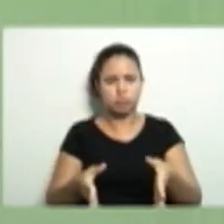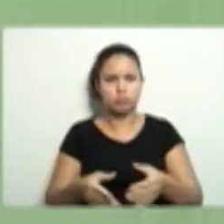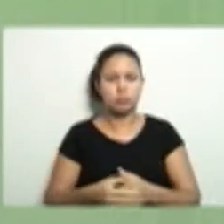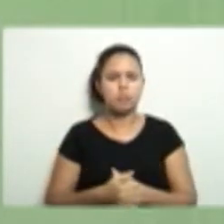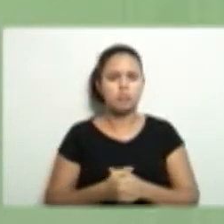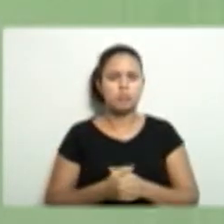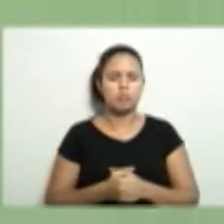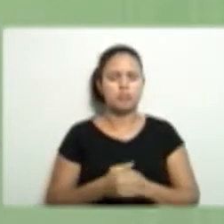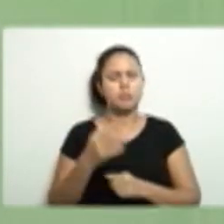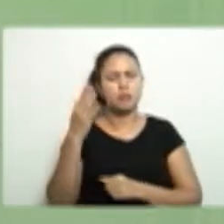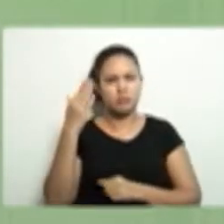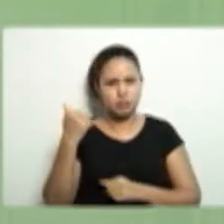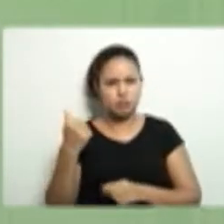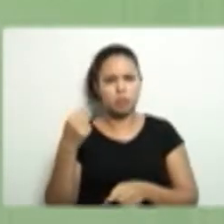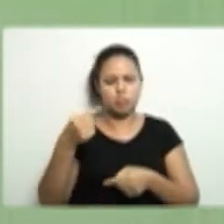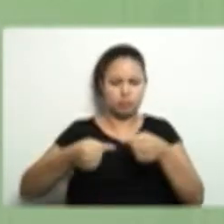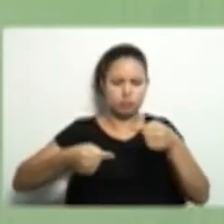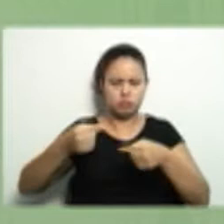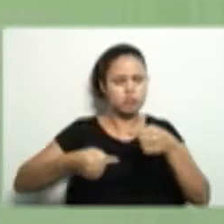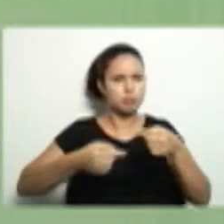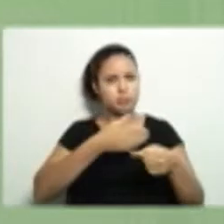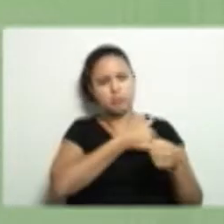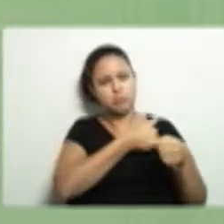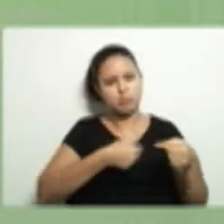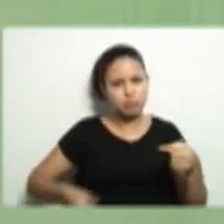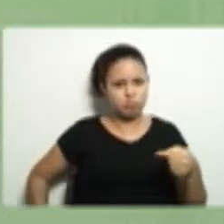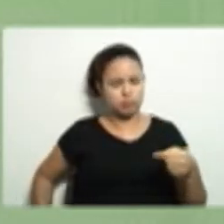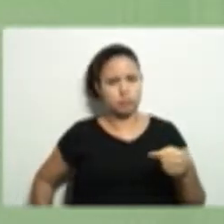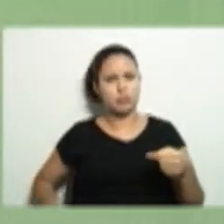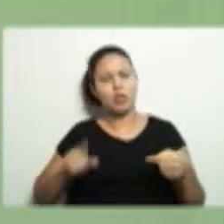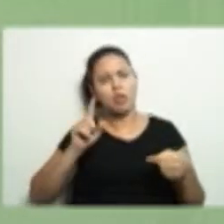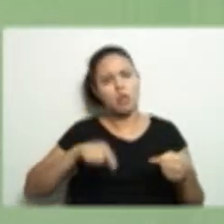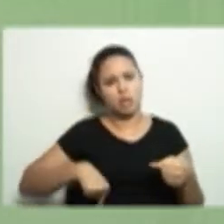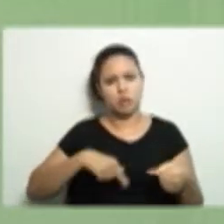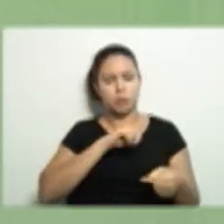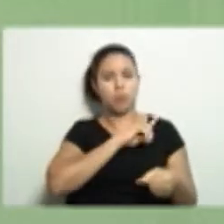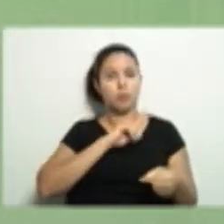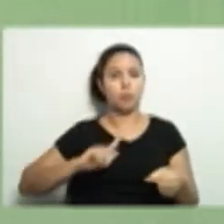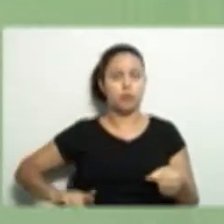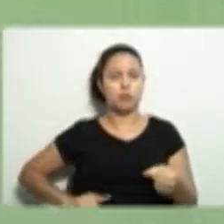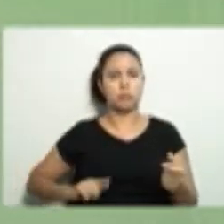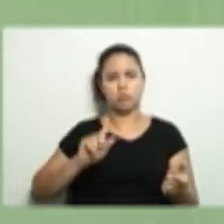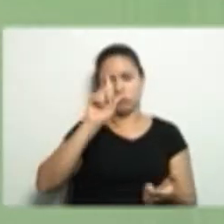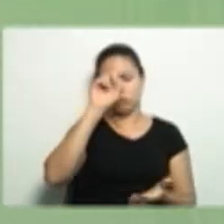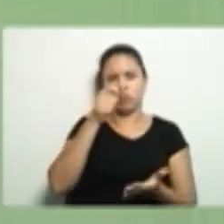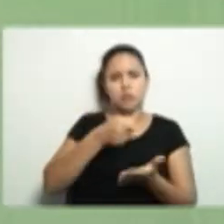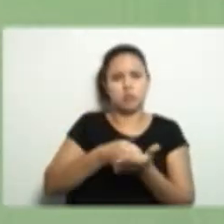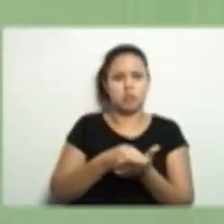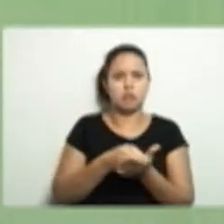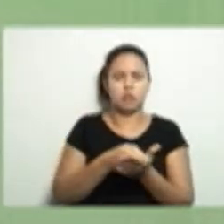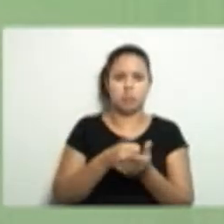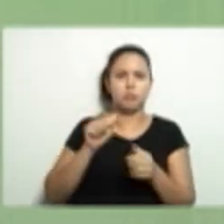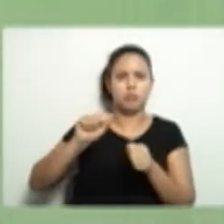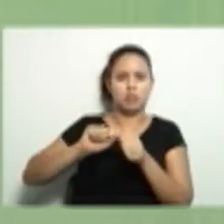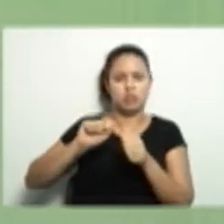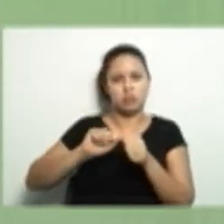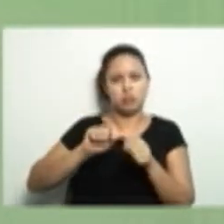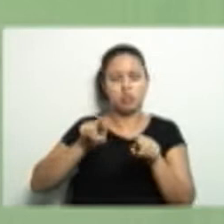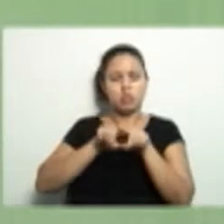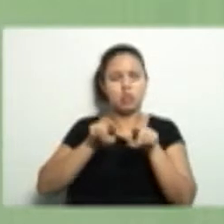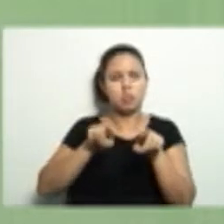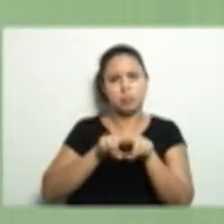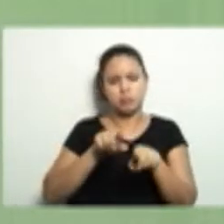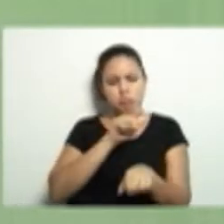a gente sabe que uma política pública é o que o governo decide fazer e o que o governo decide não